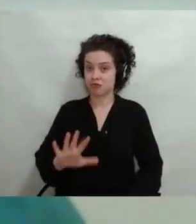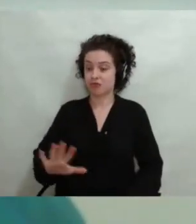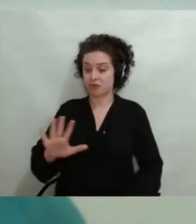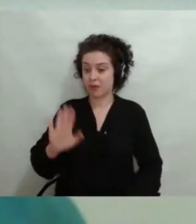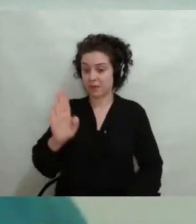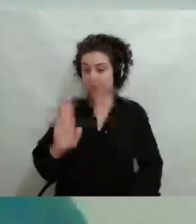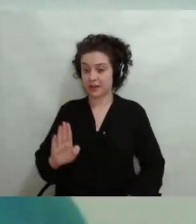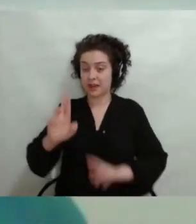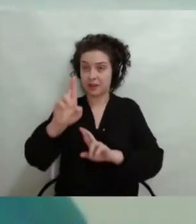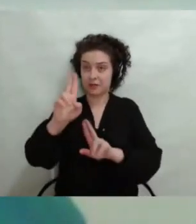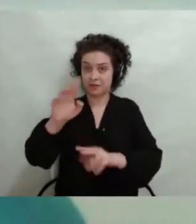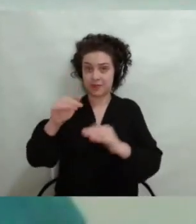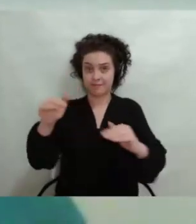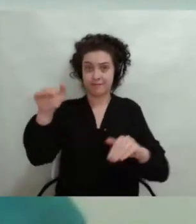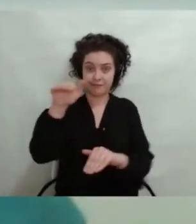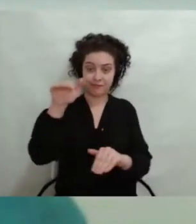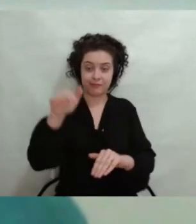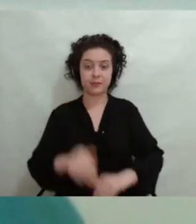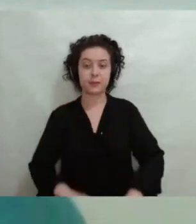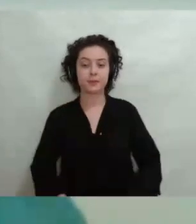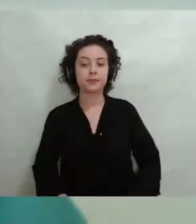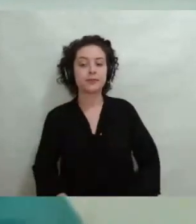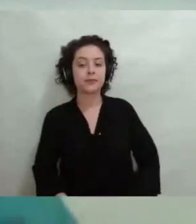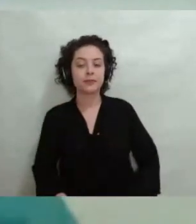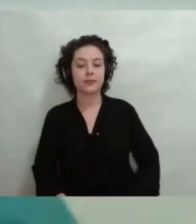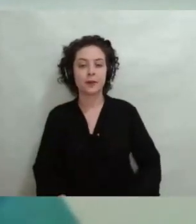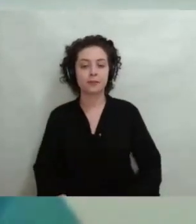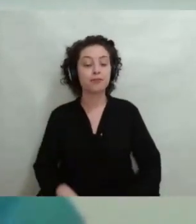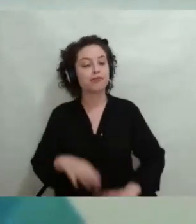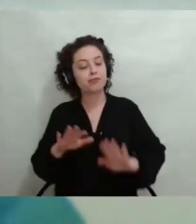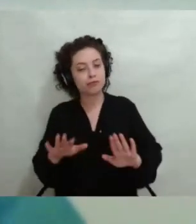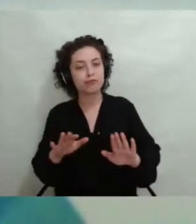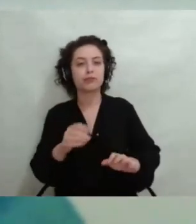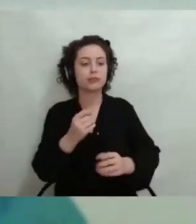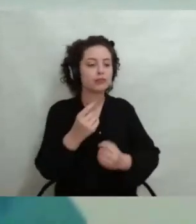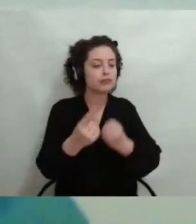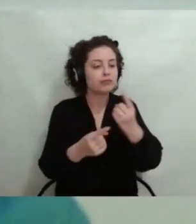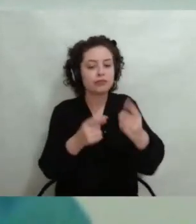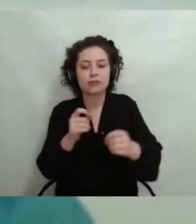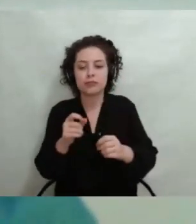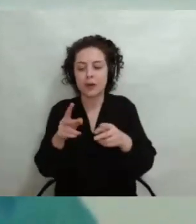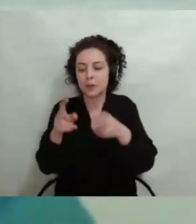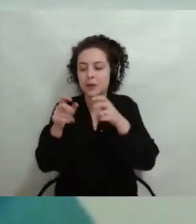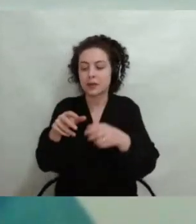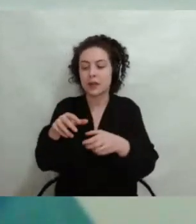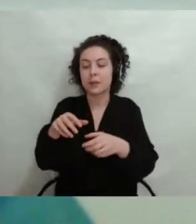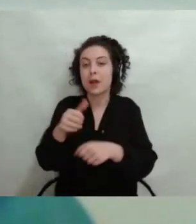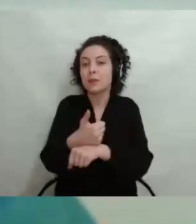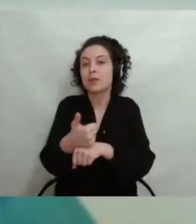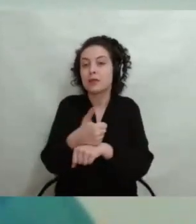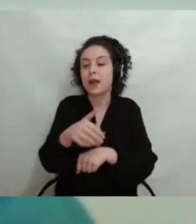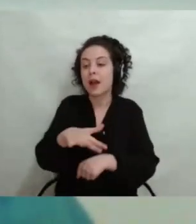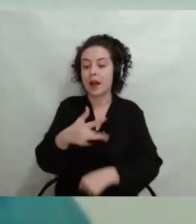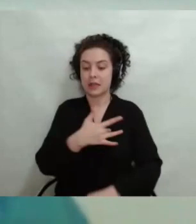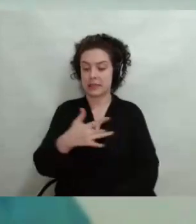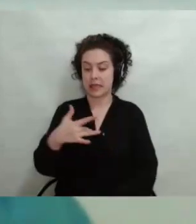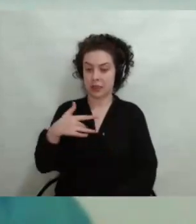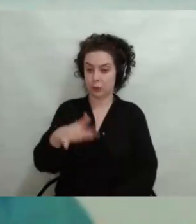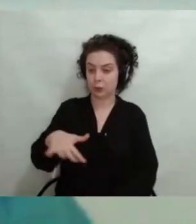essa situação, nós vamos encontrar nos trabalhadores de saúde, nos profissionais de saúde,